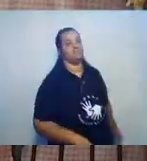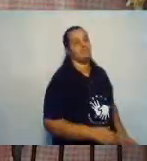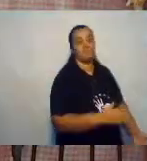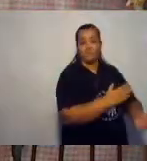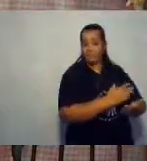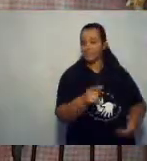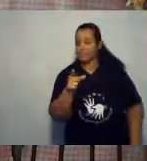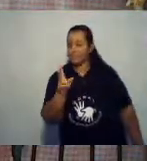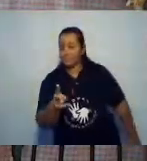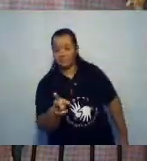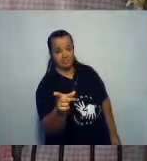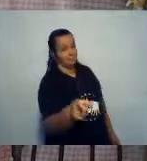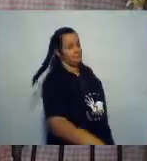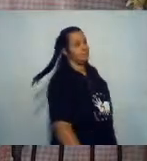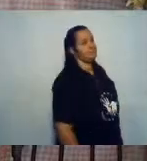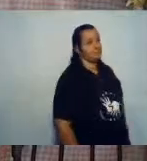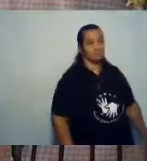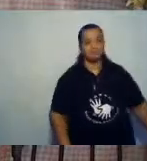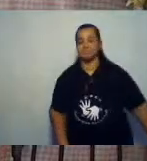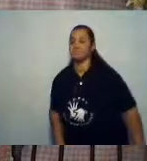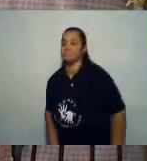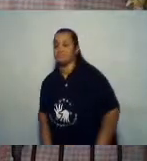E continue sempre com a gente, hein?